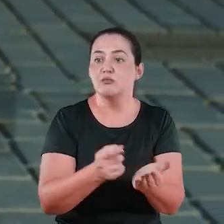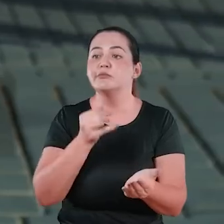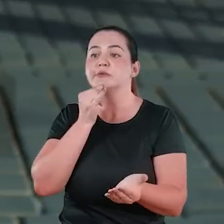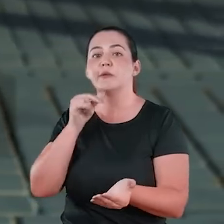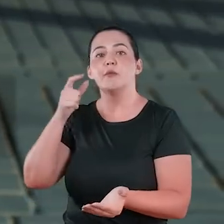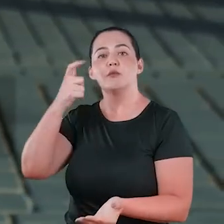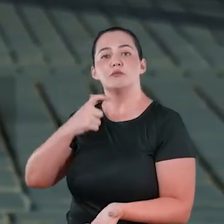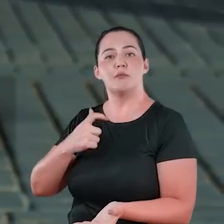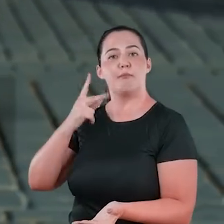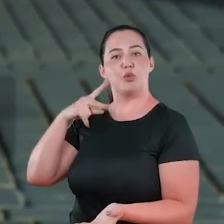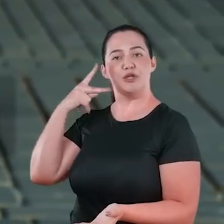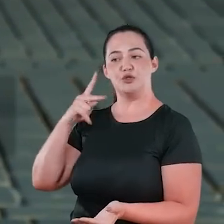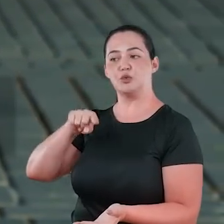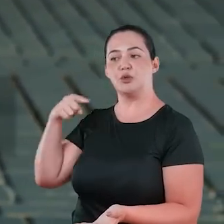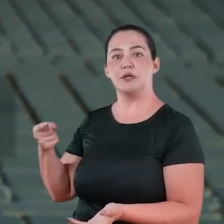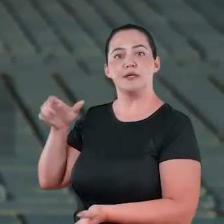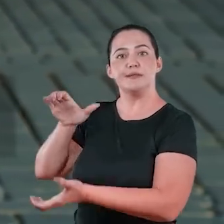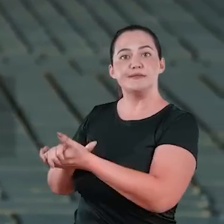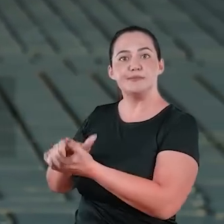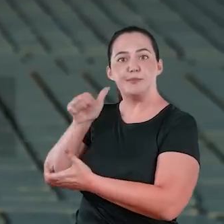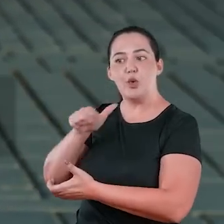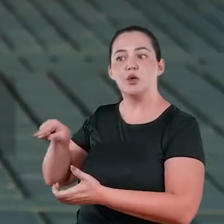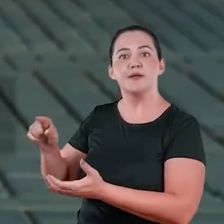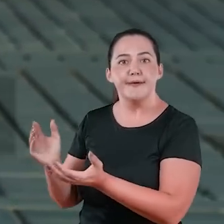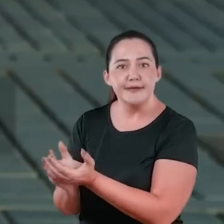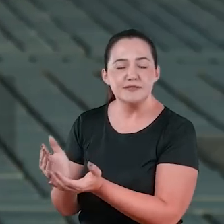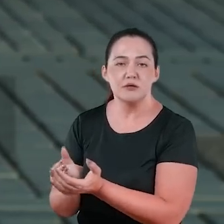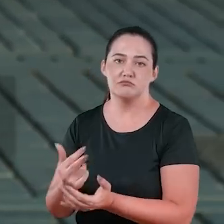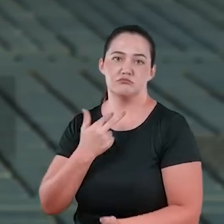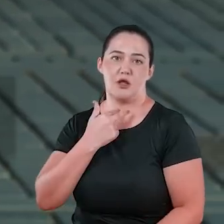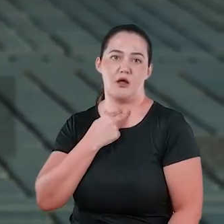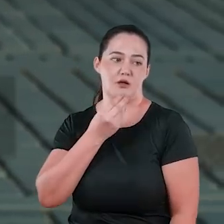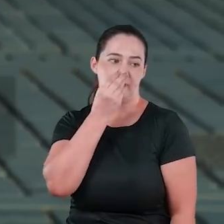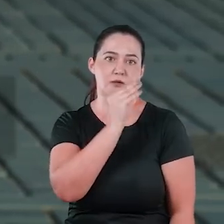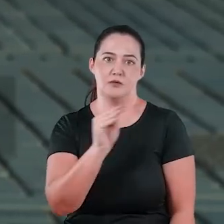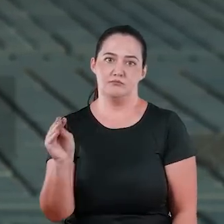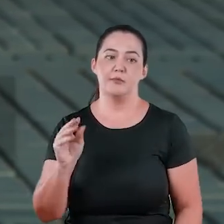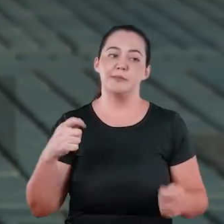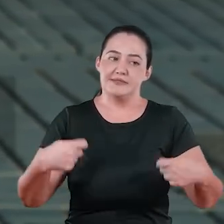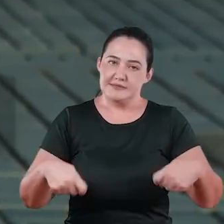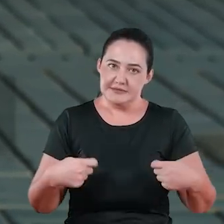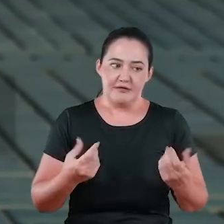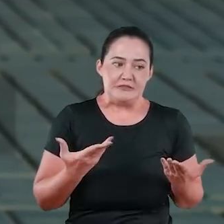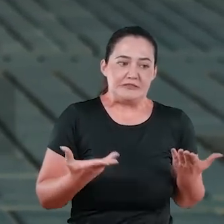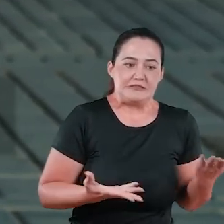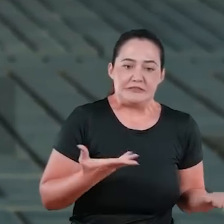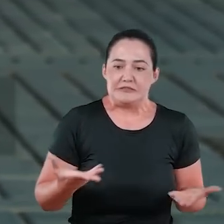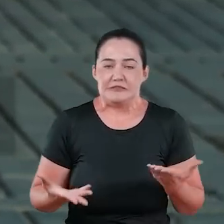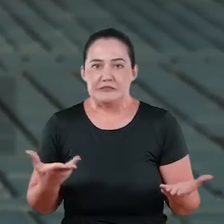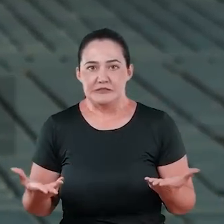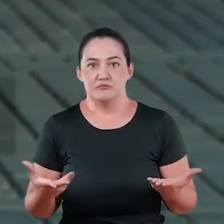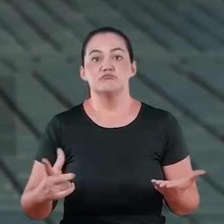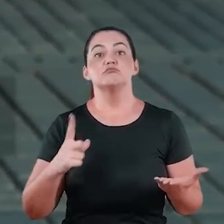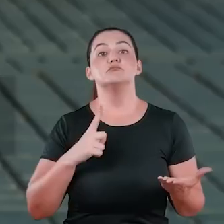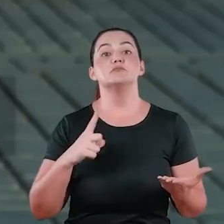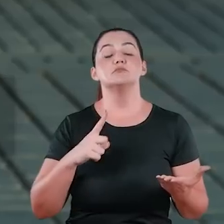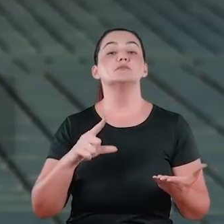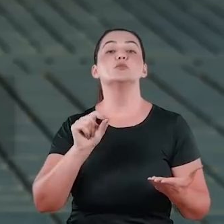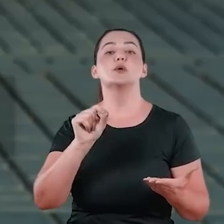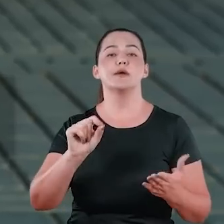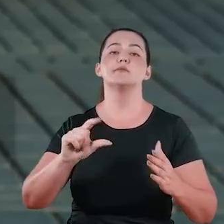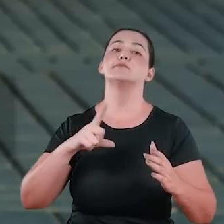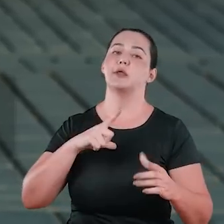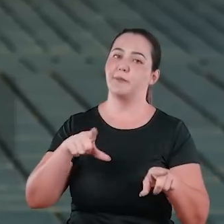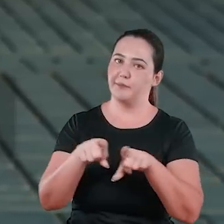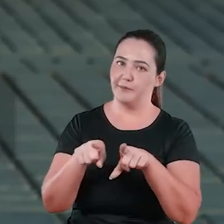cristãs. Se esses resolvessem tomar o poder, o imperador estava perdido. Além dos cristãos, você tinha os judeus, que,